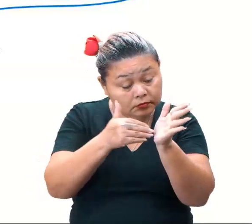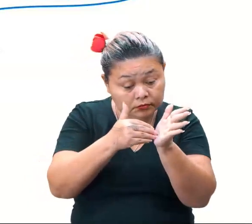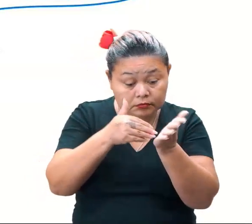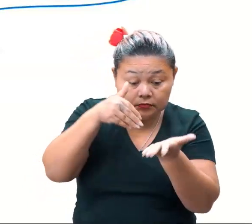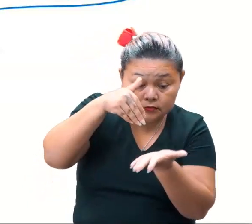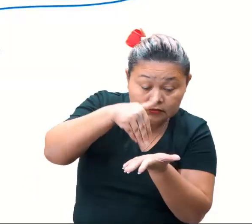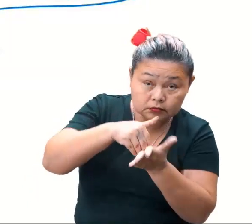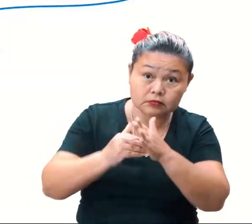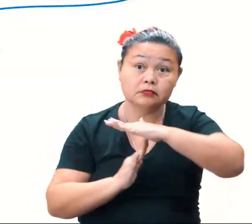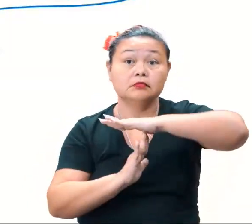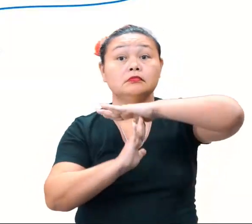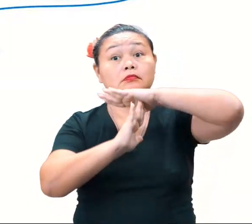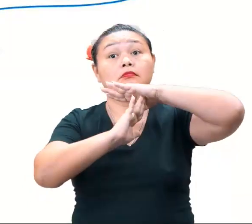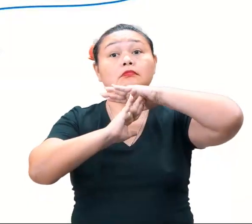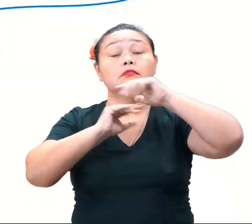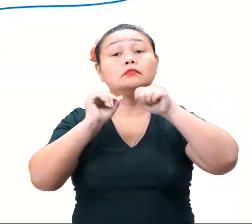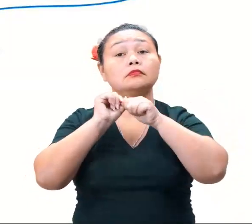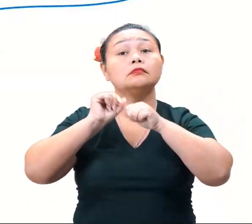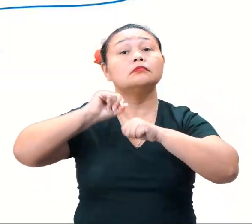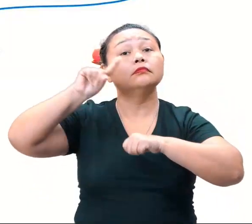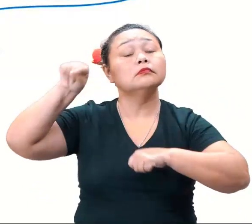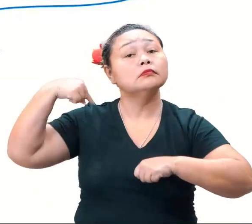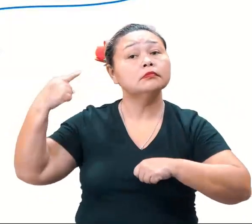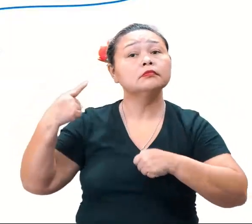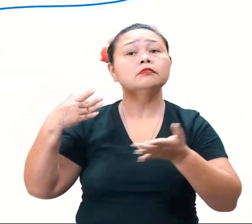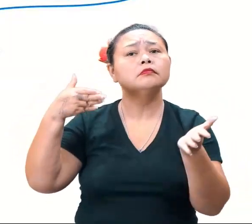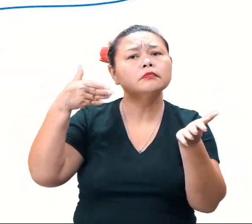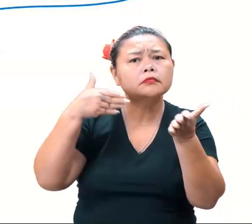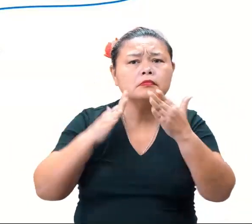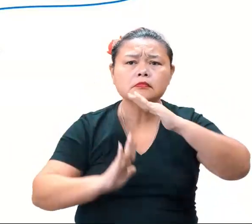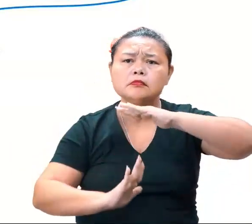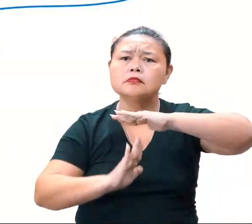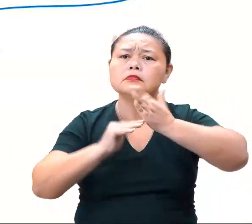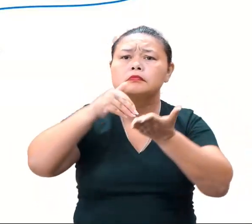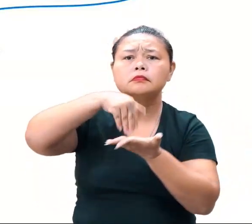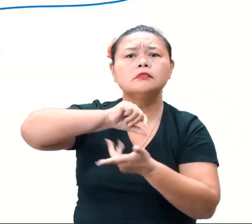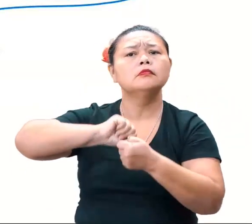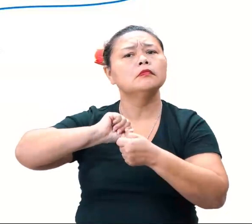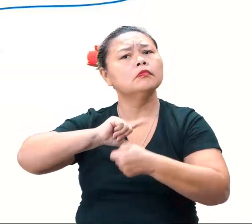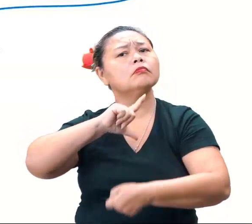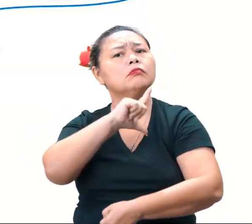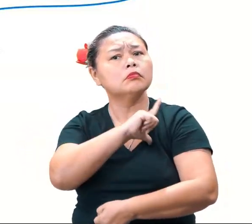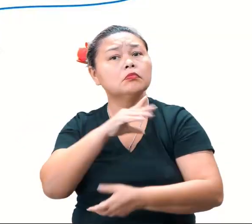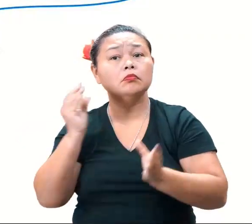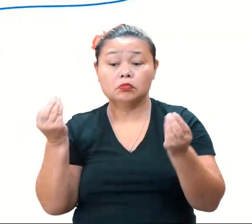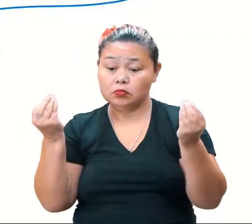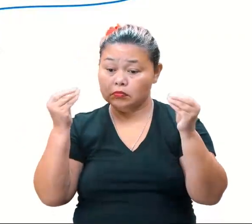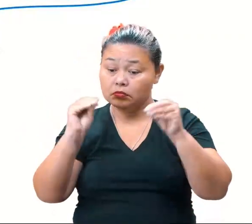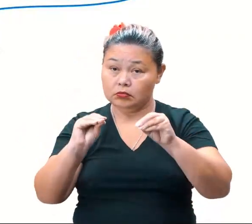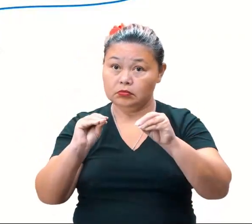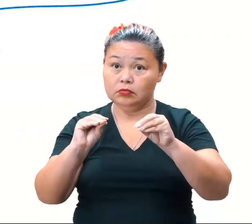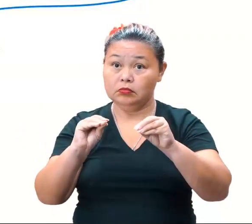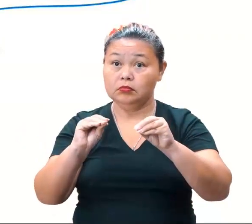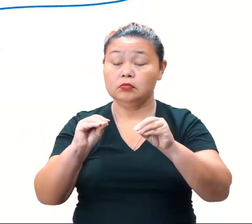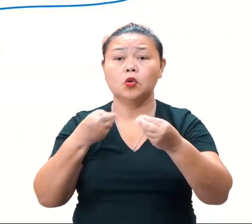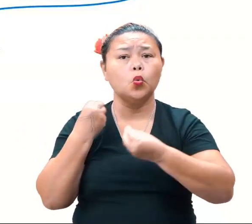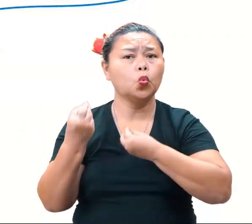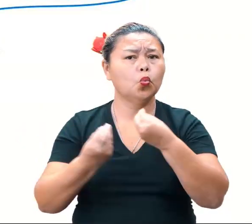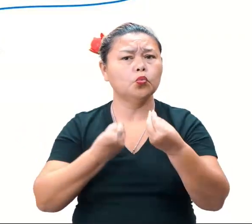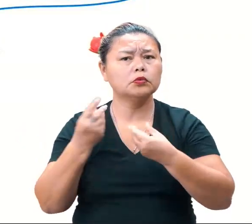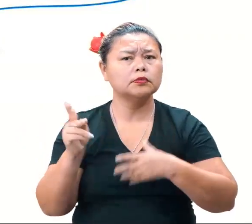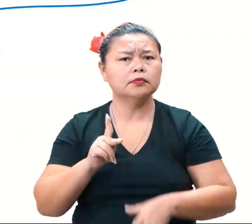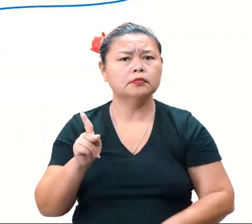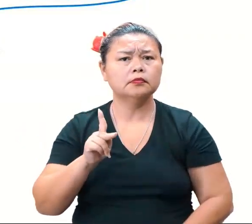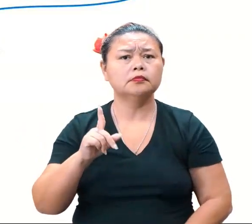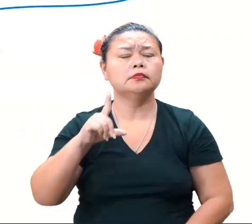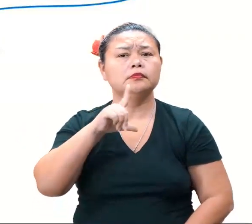limite superior. Lembrando que esse limite pode ou não participar. Como assim, professor? Se